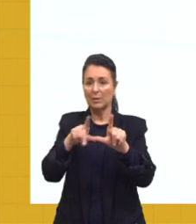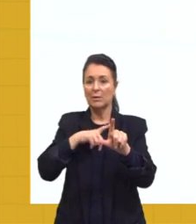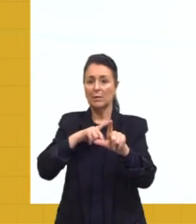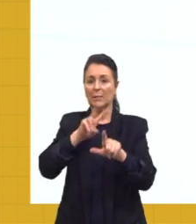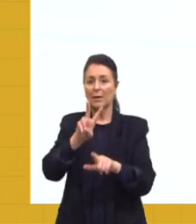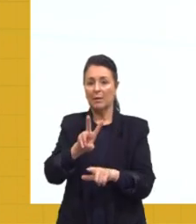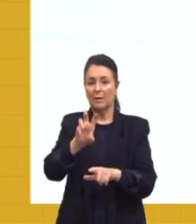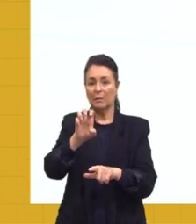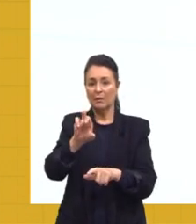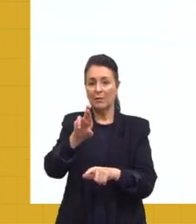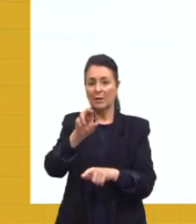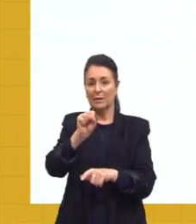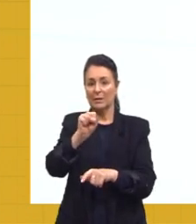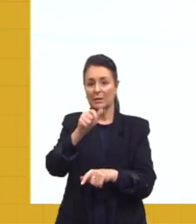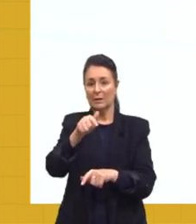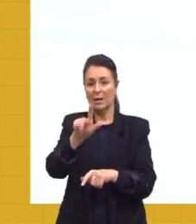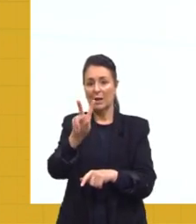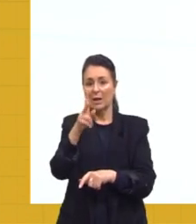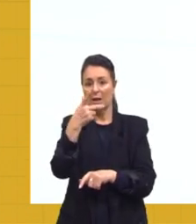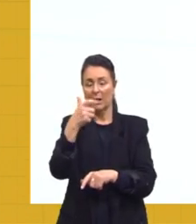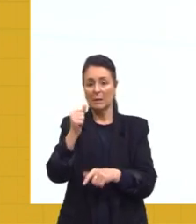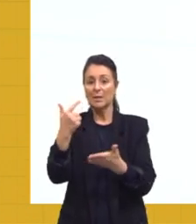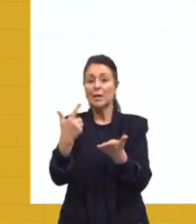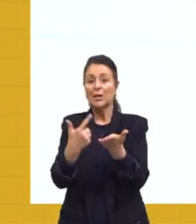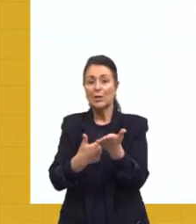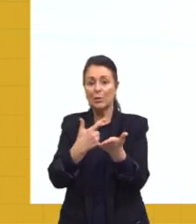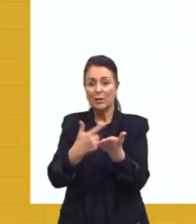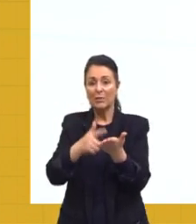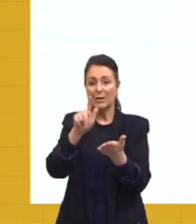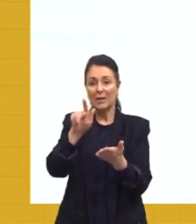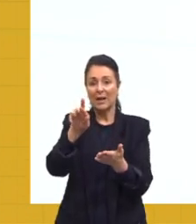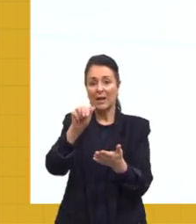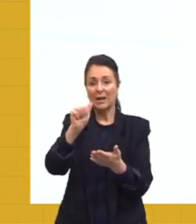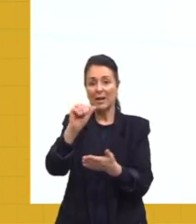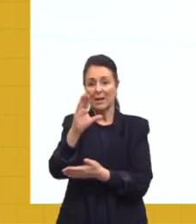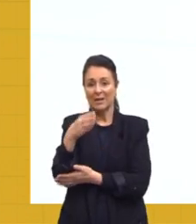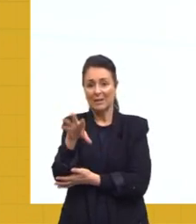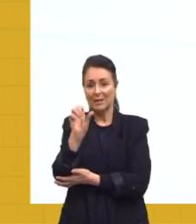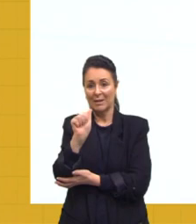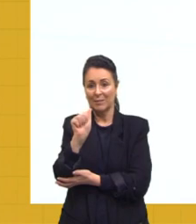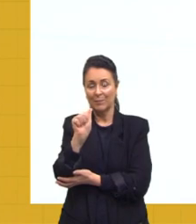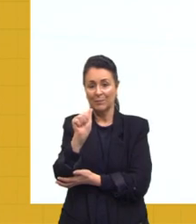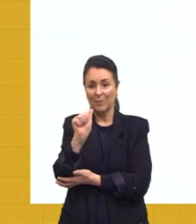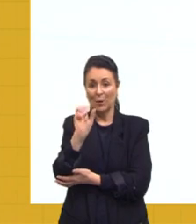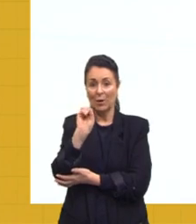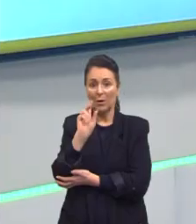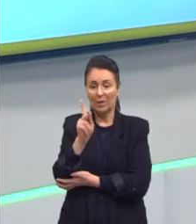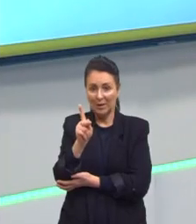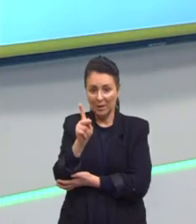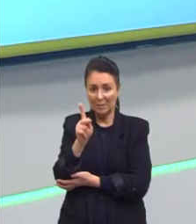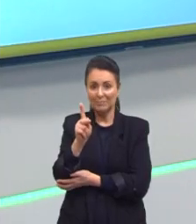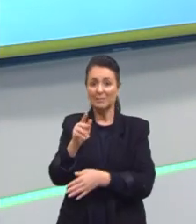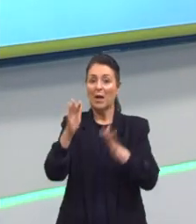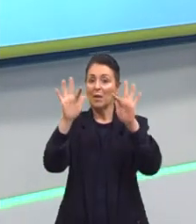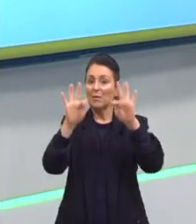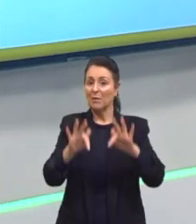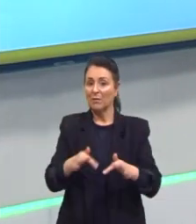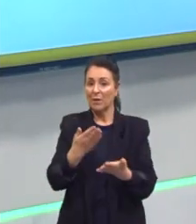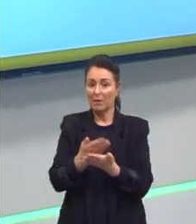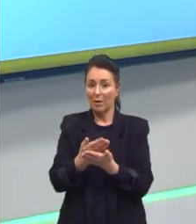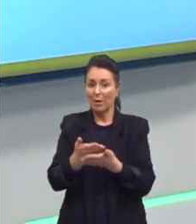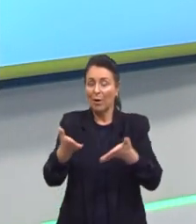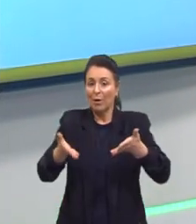Versailles e o nosso livro que nos guia que da Graça Proença certo pessoal vamos encerrando a